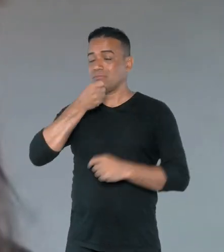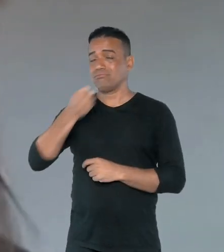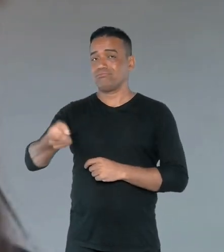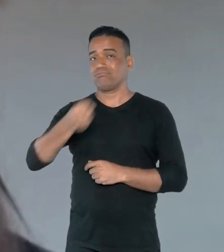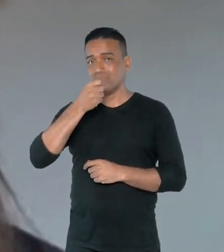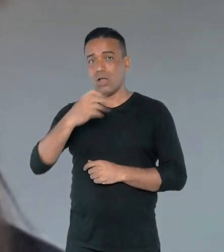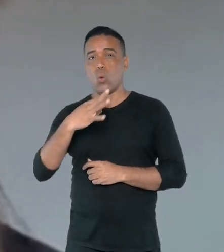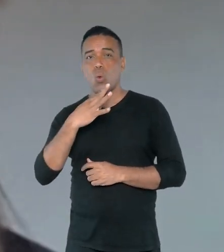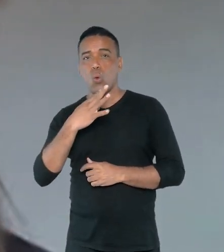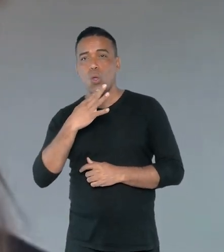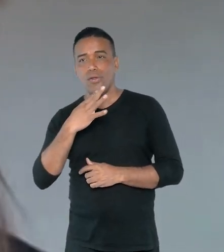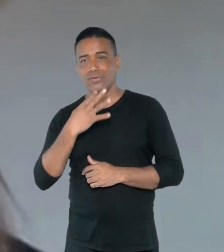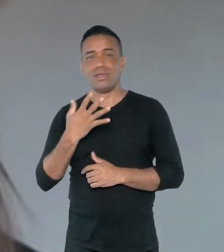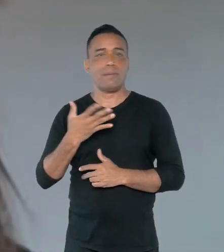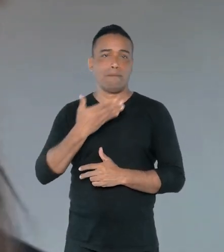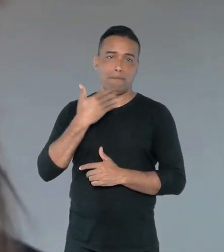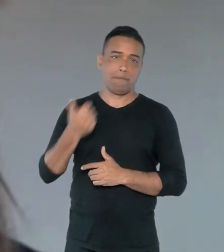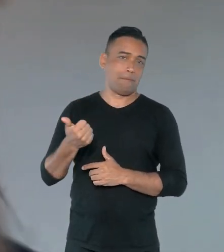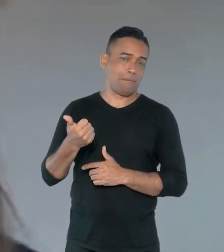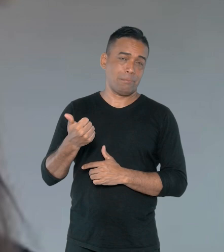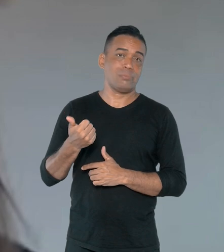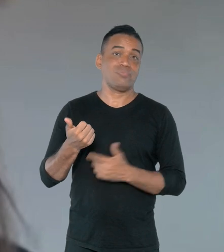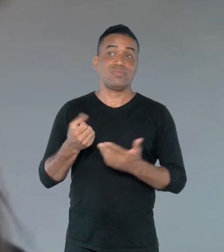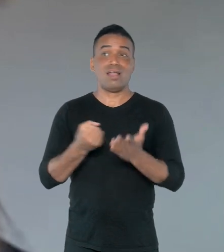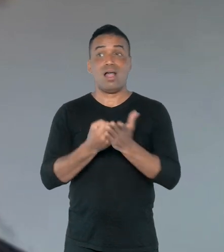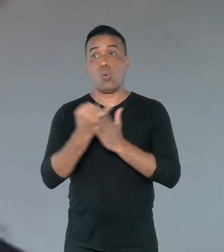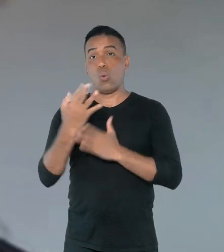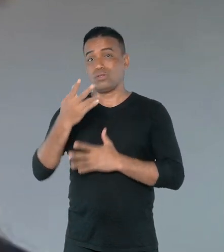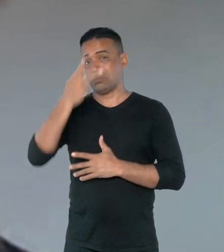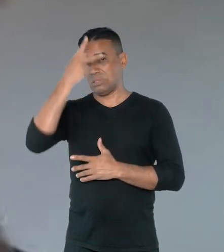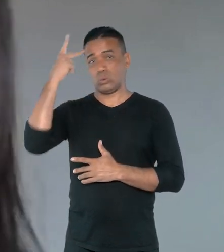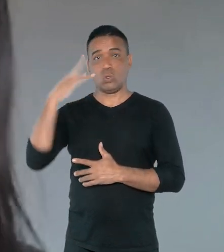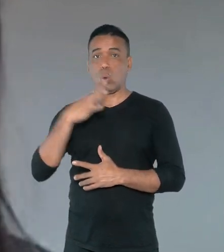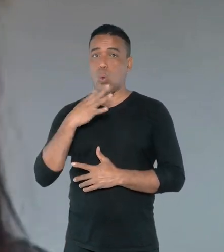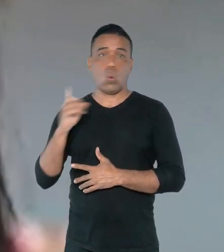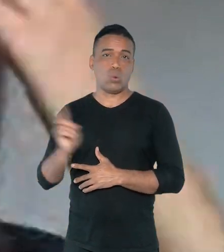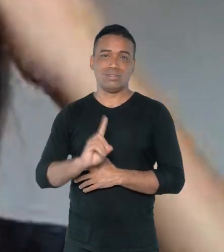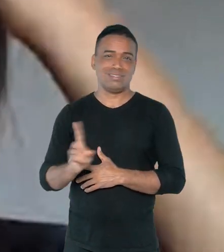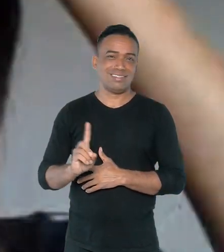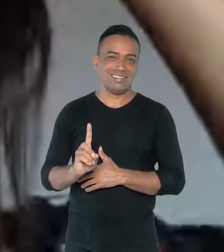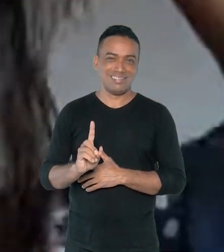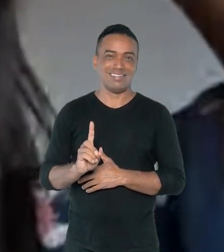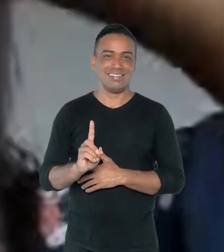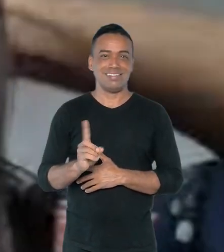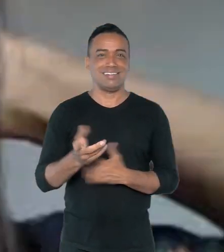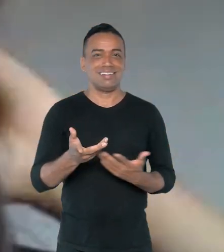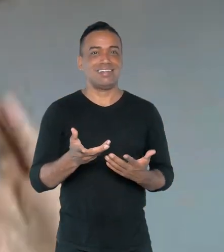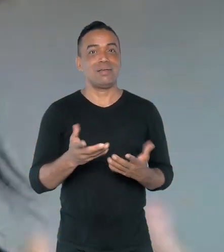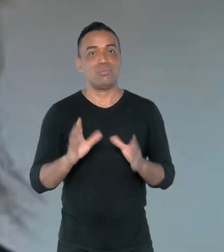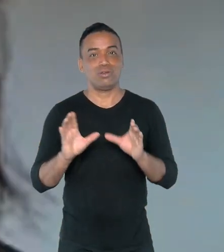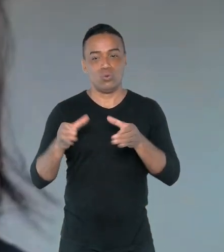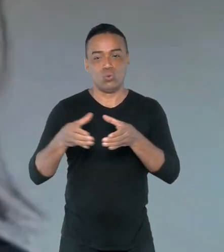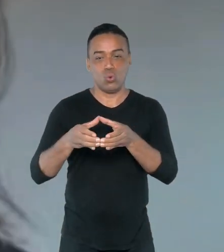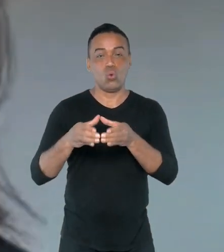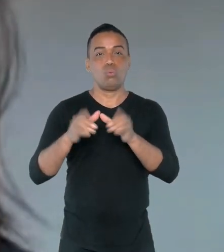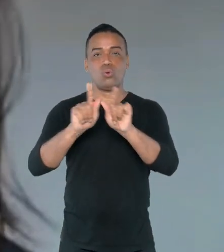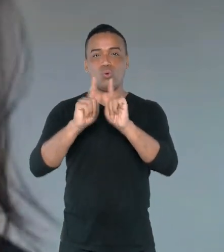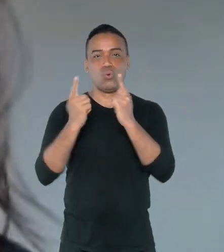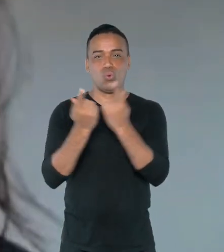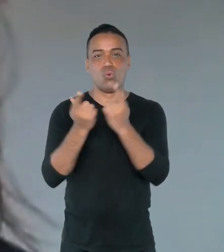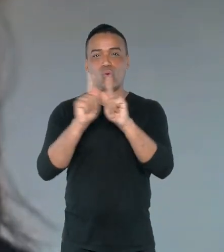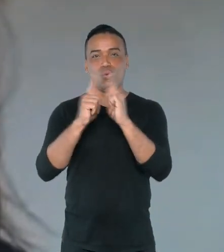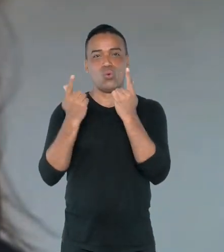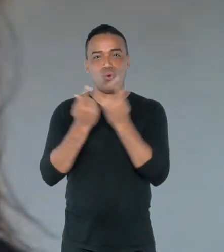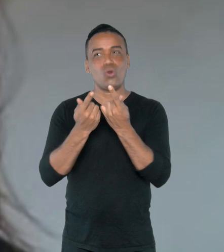para conhecê-las melhor, né? Muitas delas eu ainda não tinha conhecido pessoalmente, porque a gente tem um grupo de WhatsApp, ali a gente